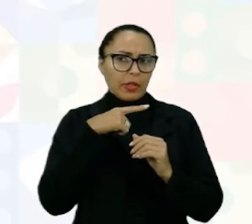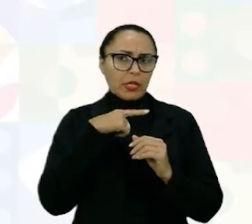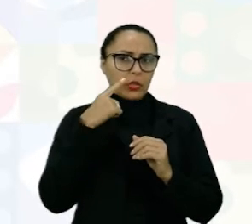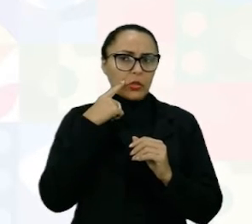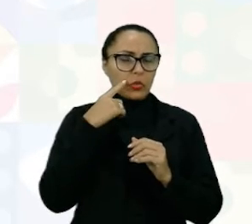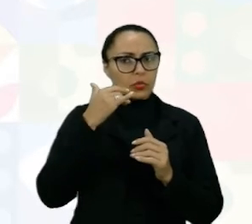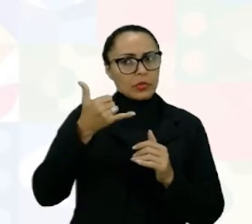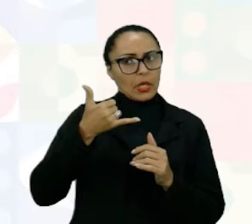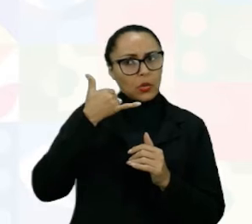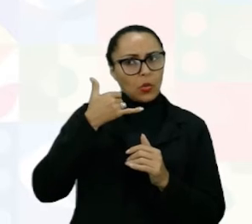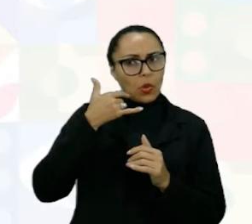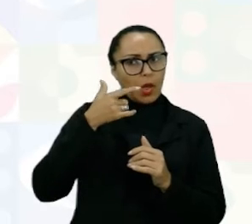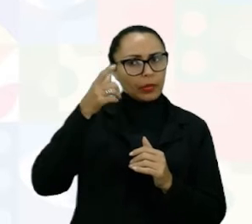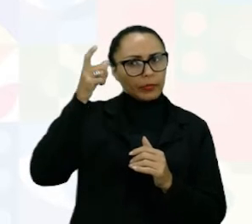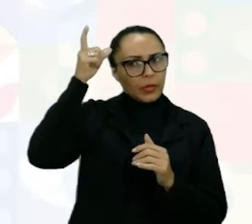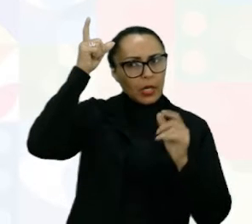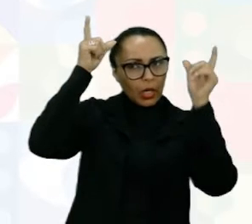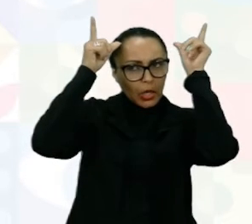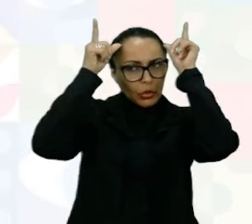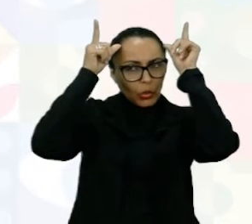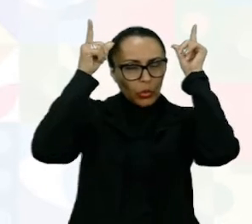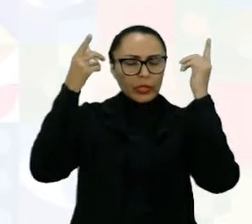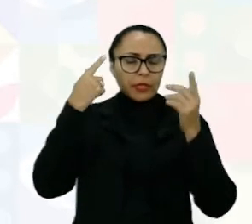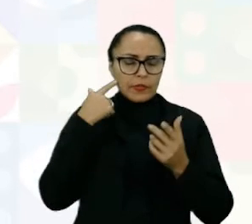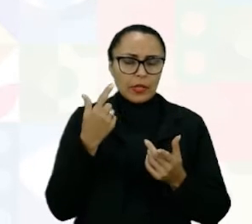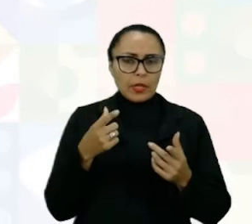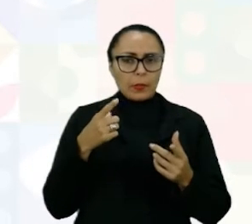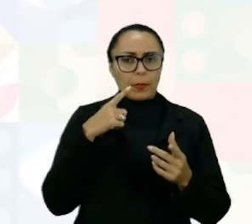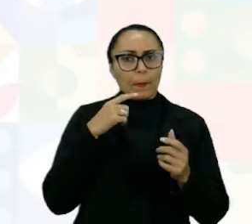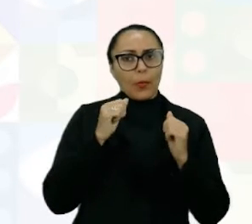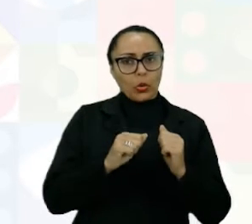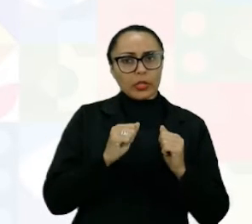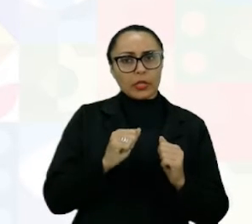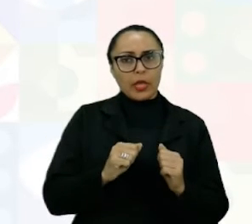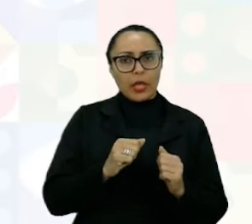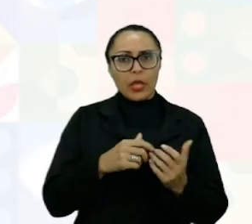celular Android e você pode ter um iPhone,